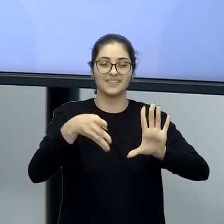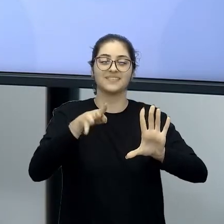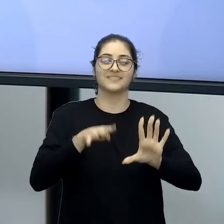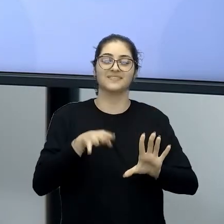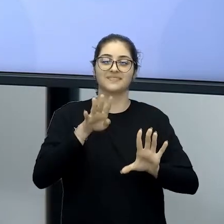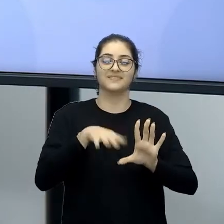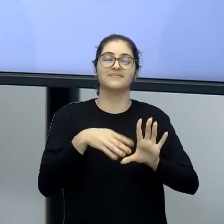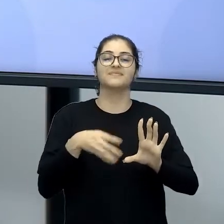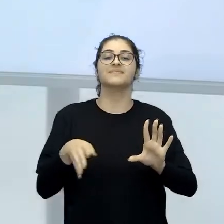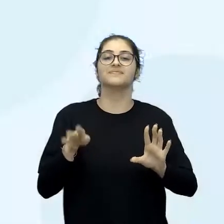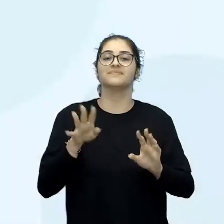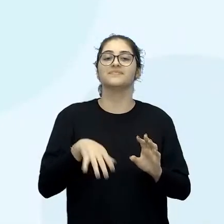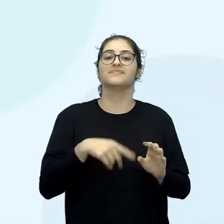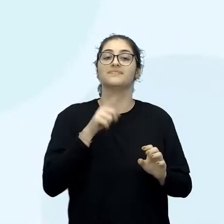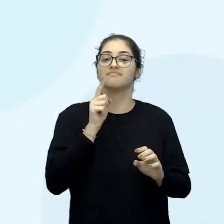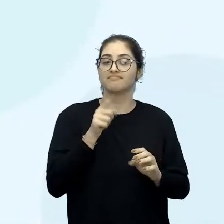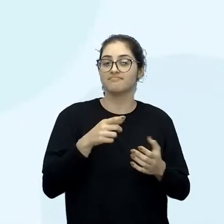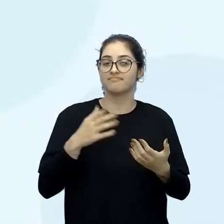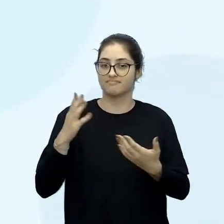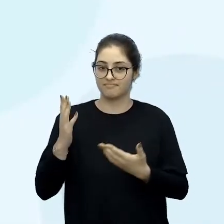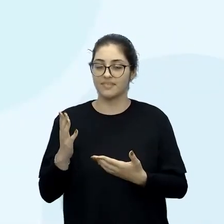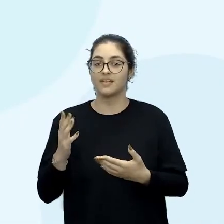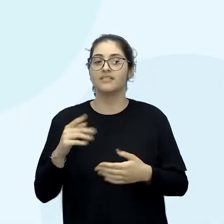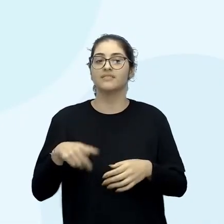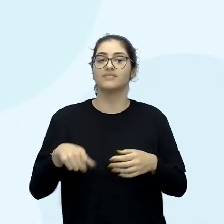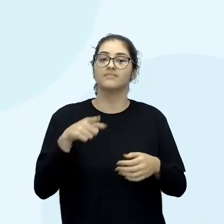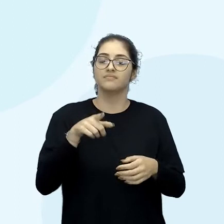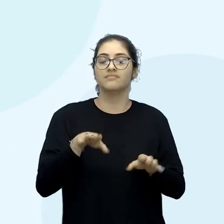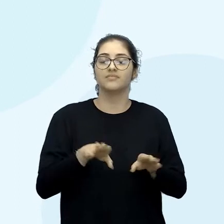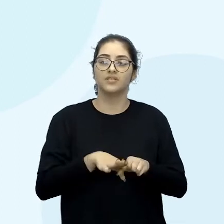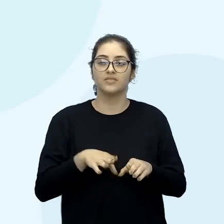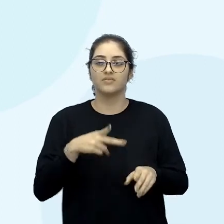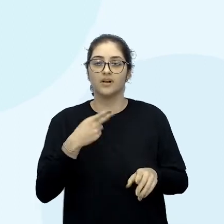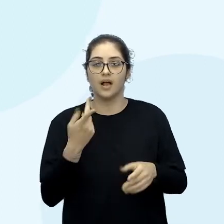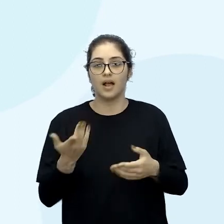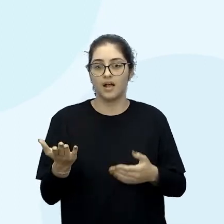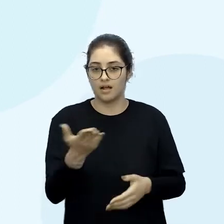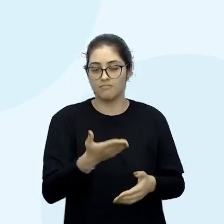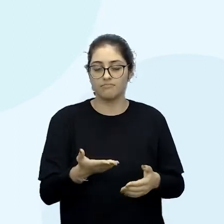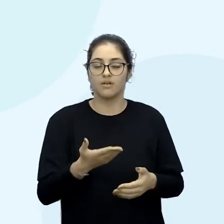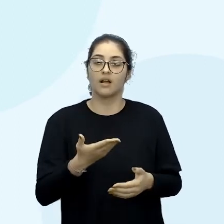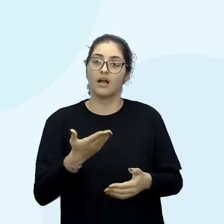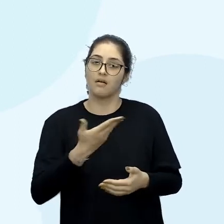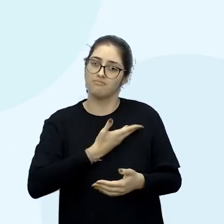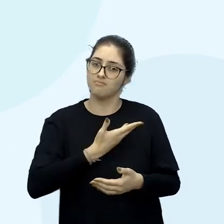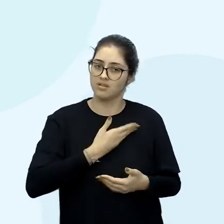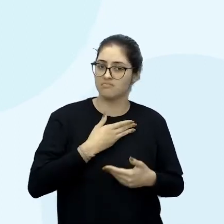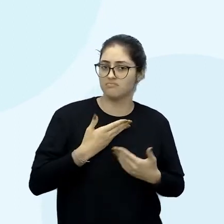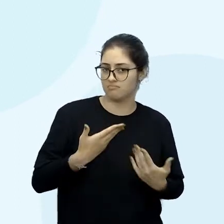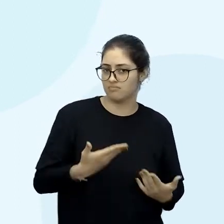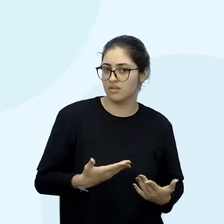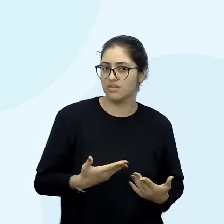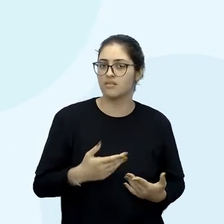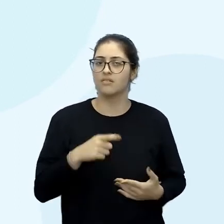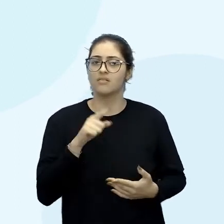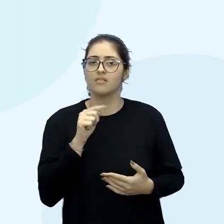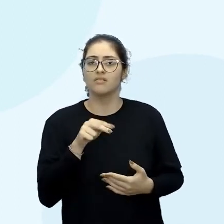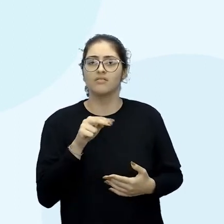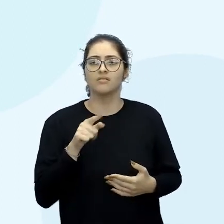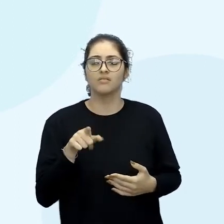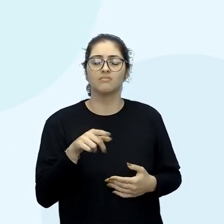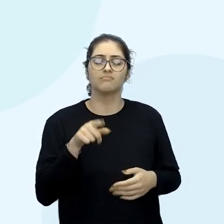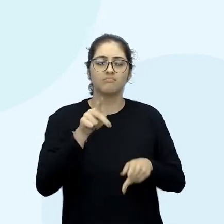de vida do meu colega então se a gente falar também do nosso colega e se a gente ouvir outra pessoa falando do nosso, às